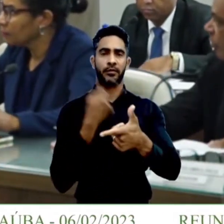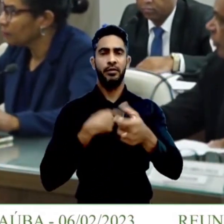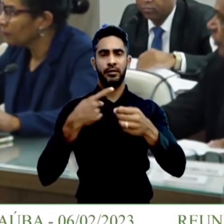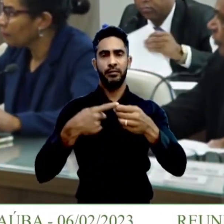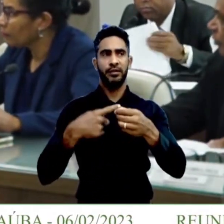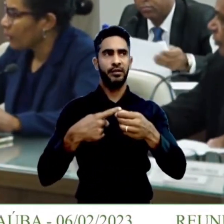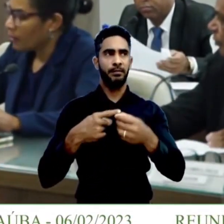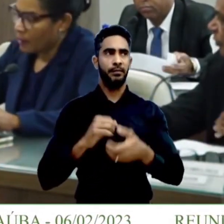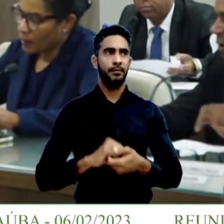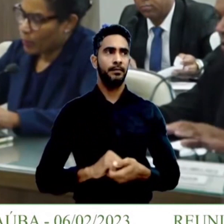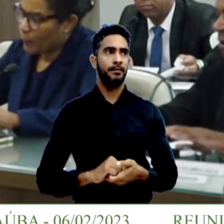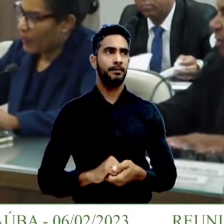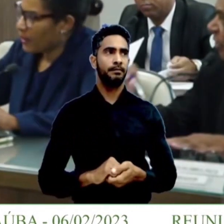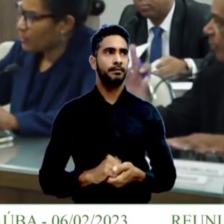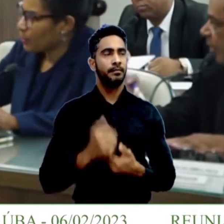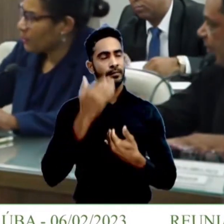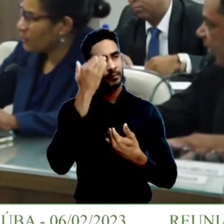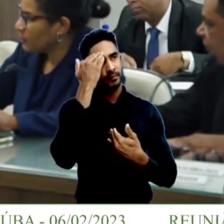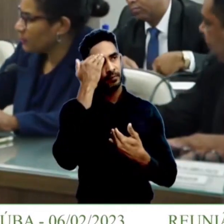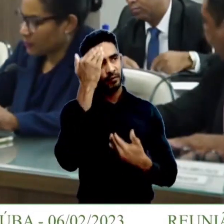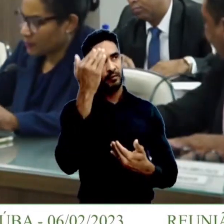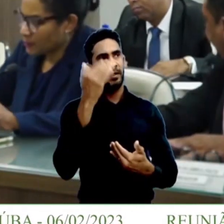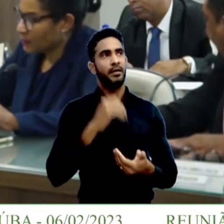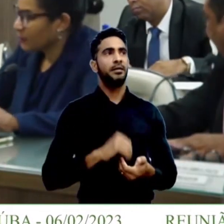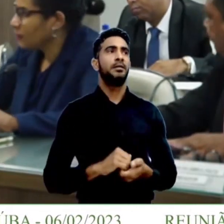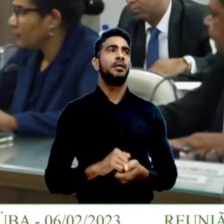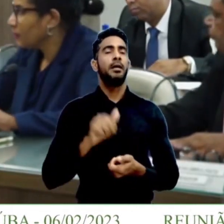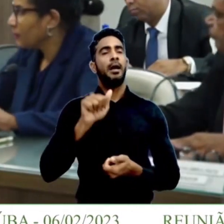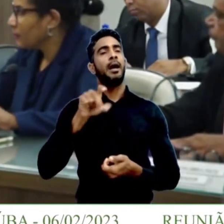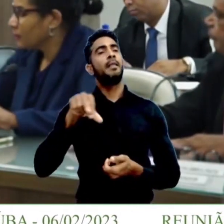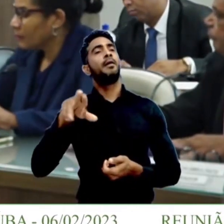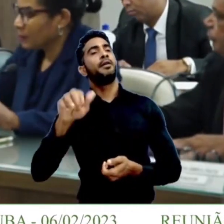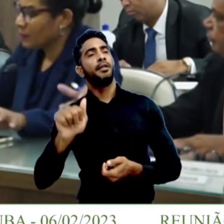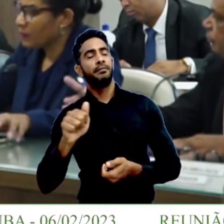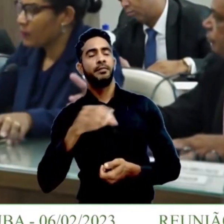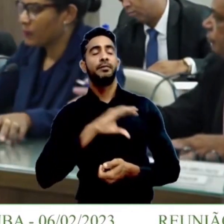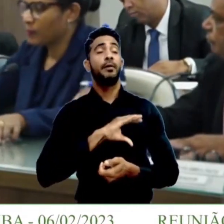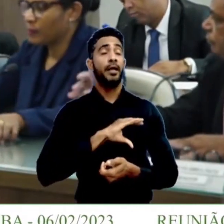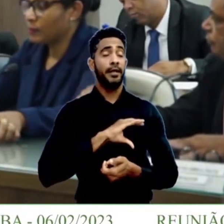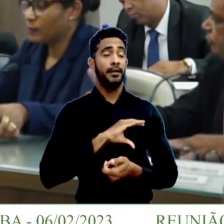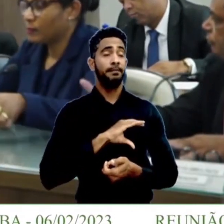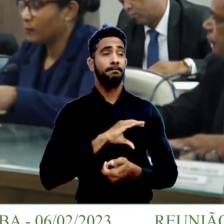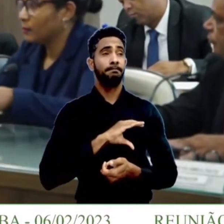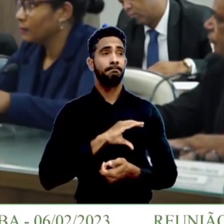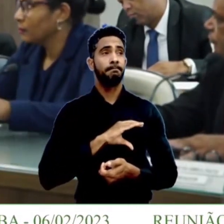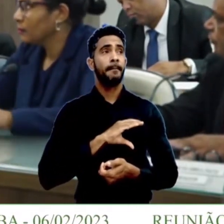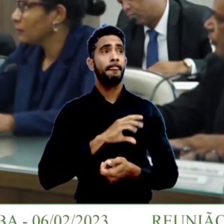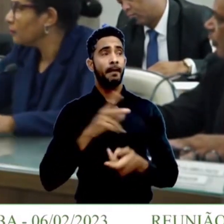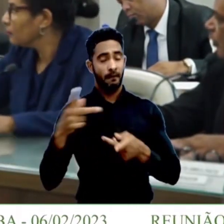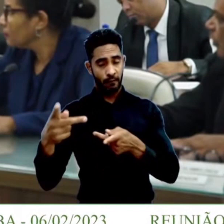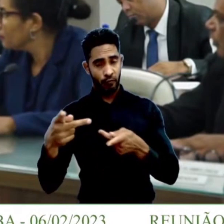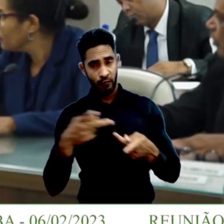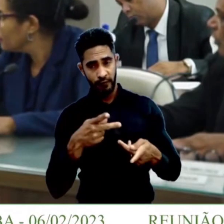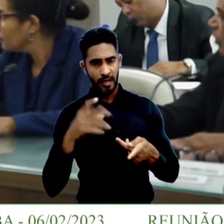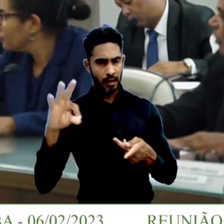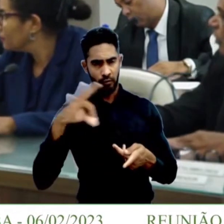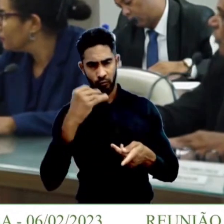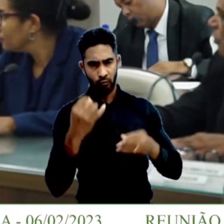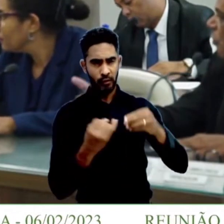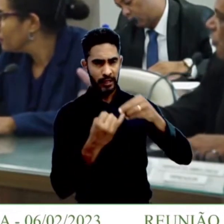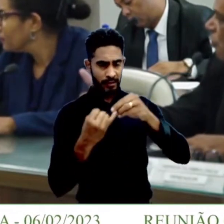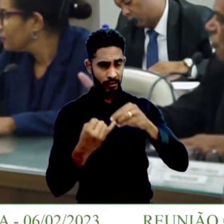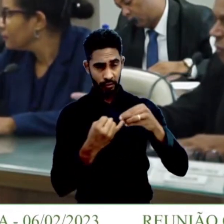município. Muito bem, Adauri, nobre colega. Foi convidado, todas essas entidades